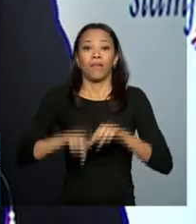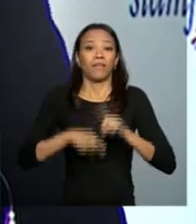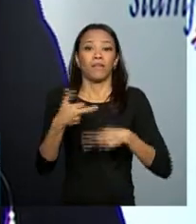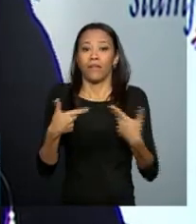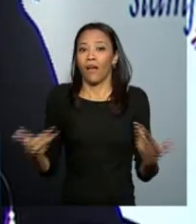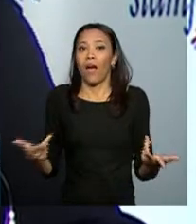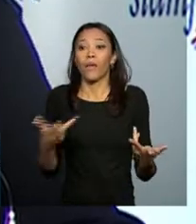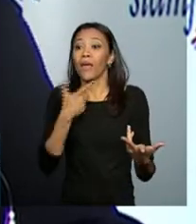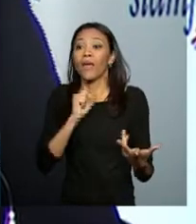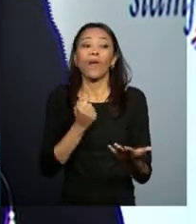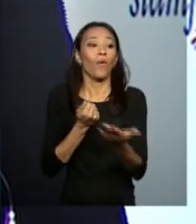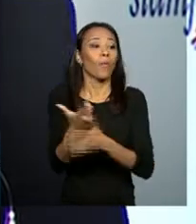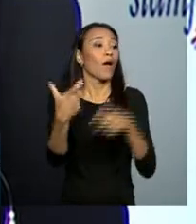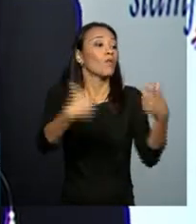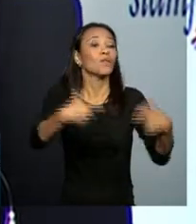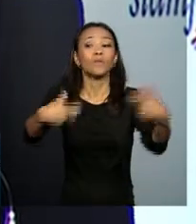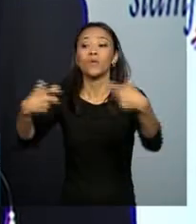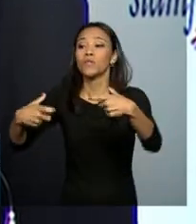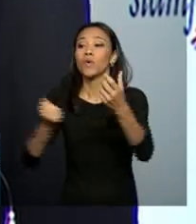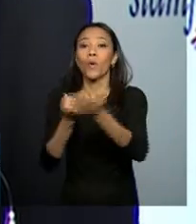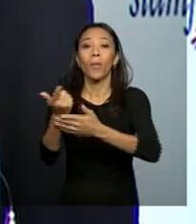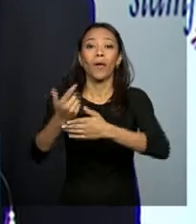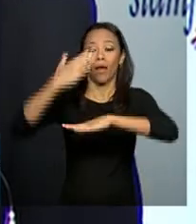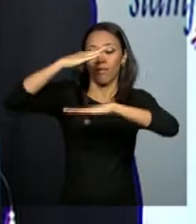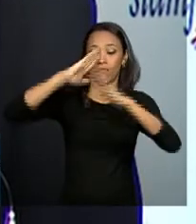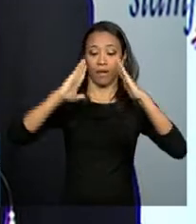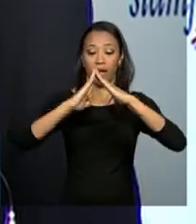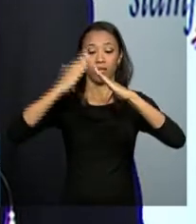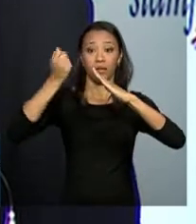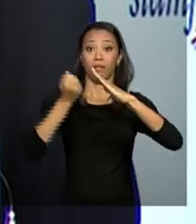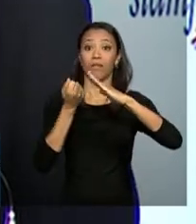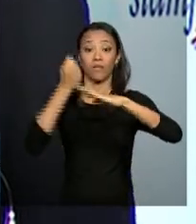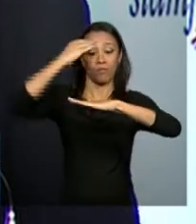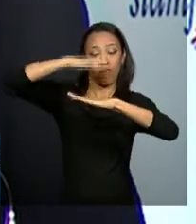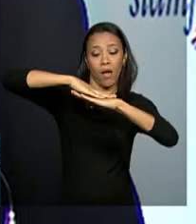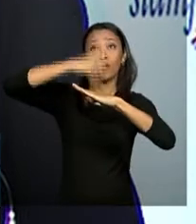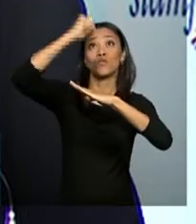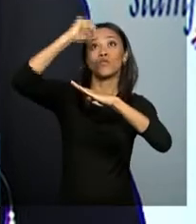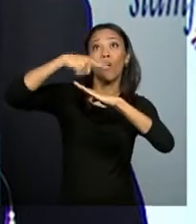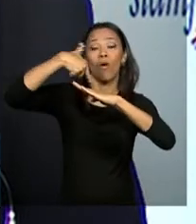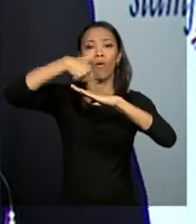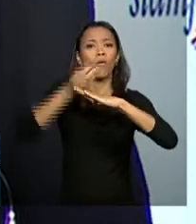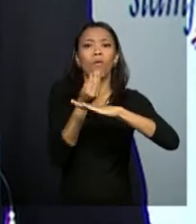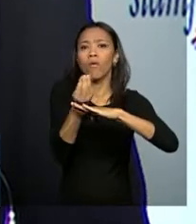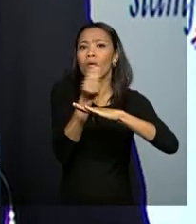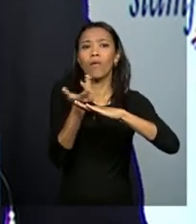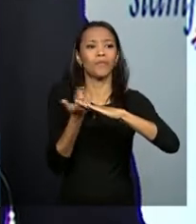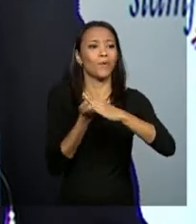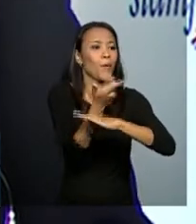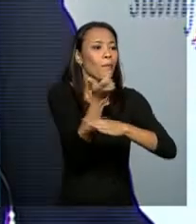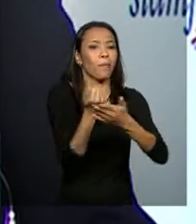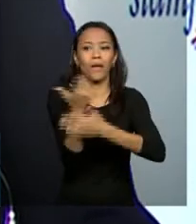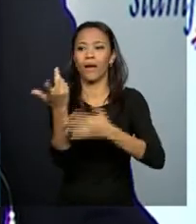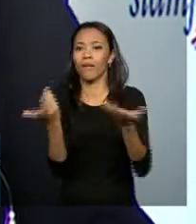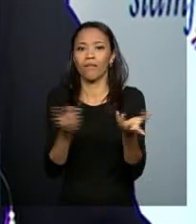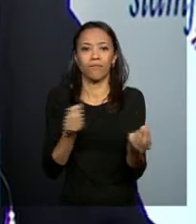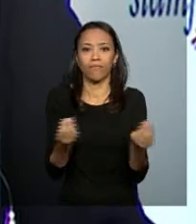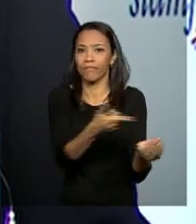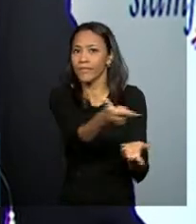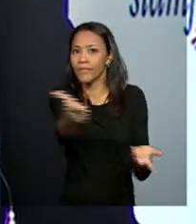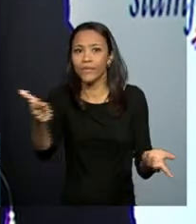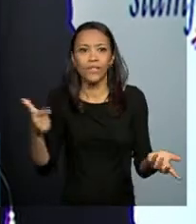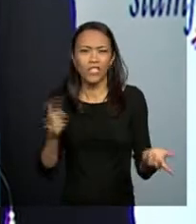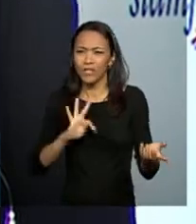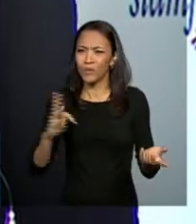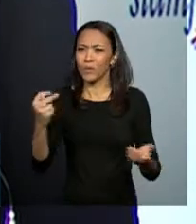tinha fornecedor brasileiro de unidades solar térmicas para a gente colocar em